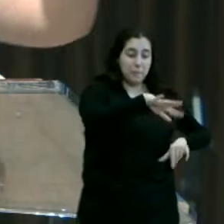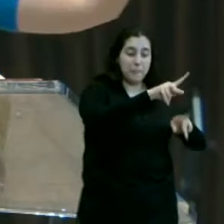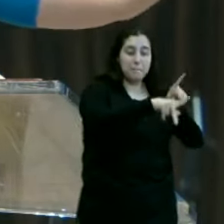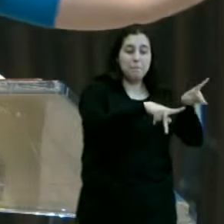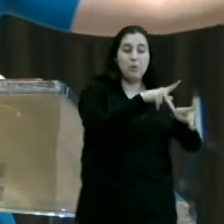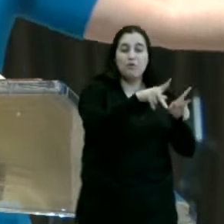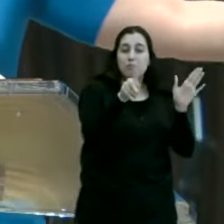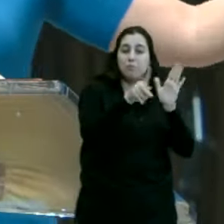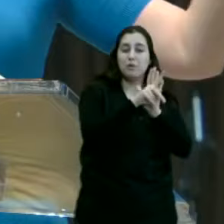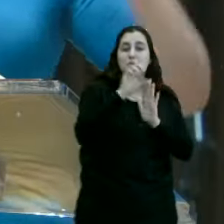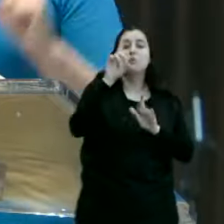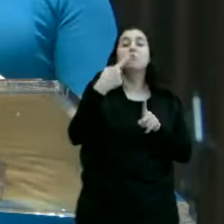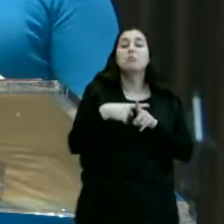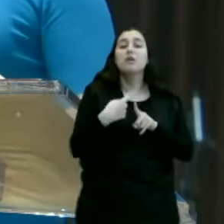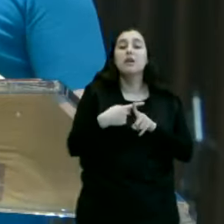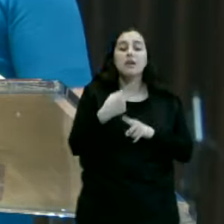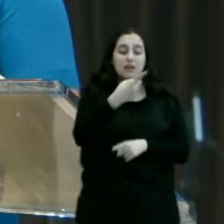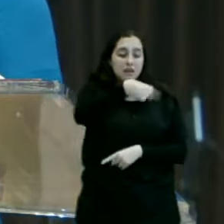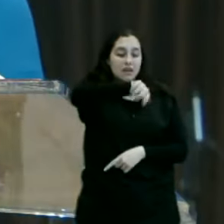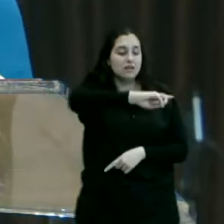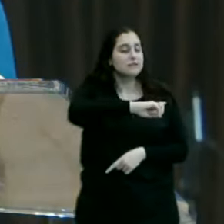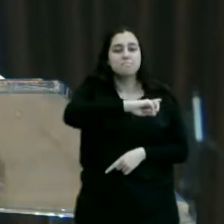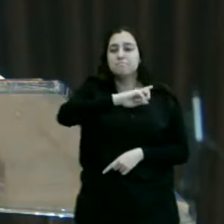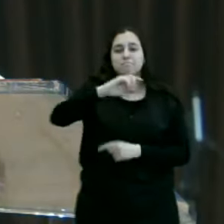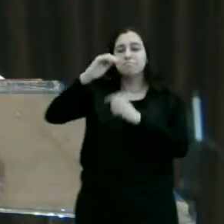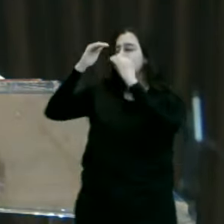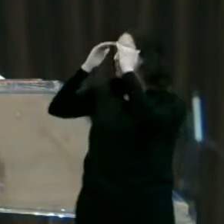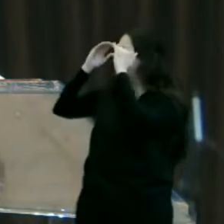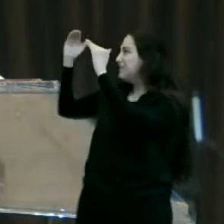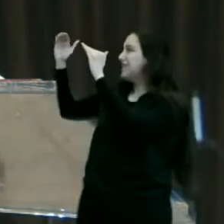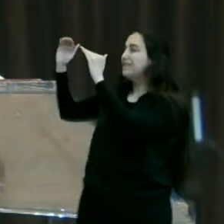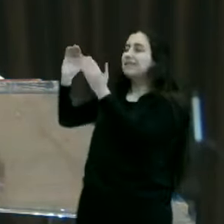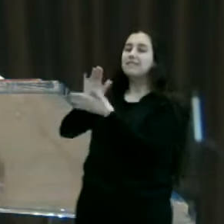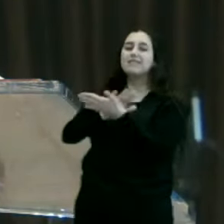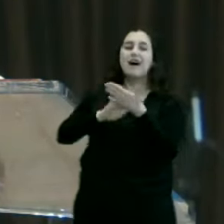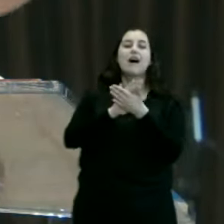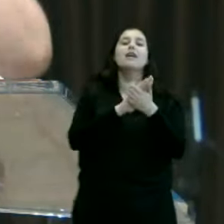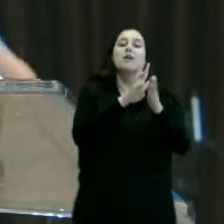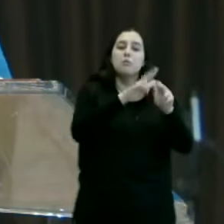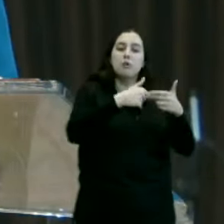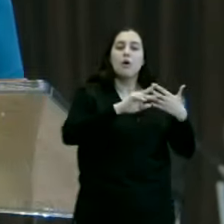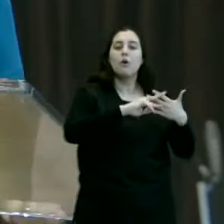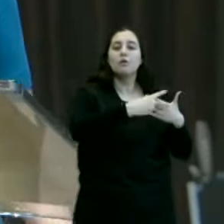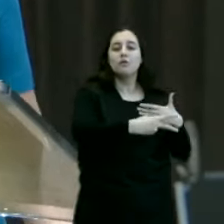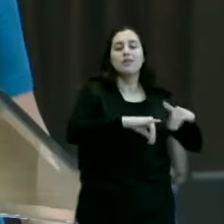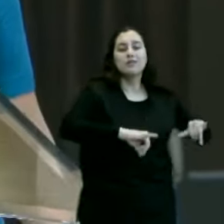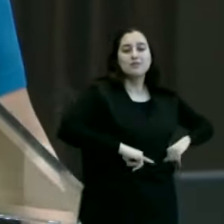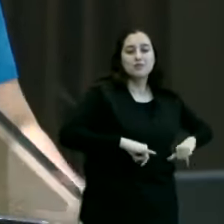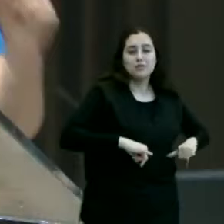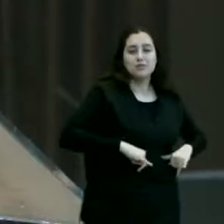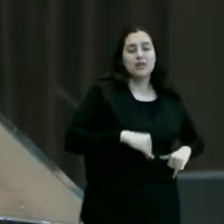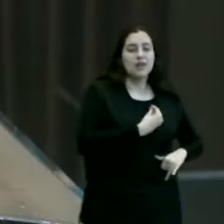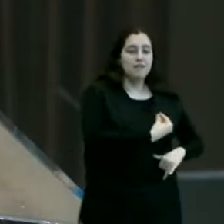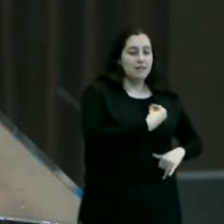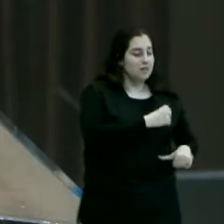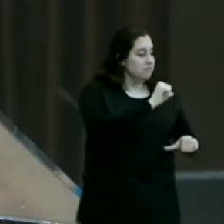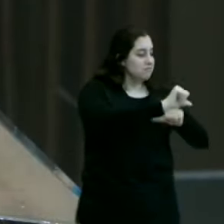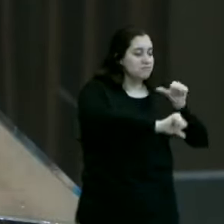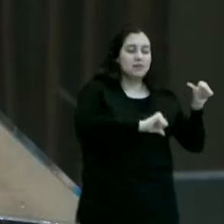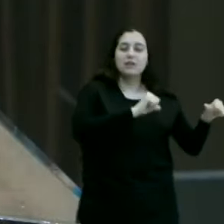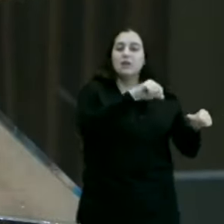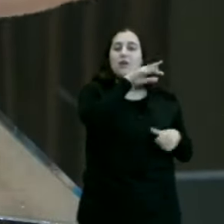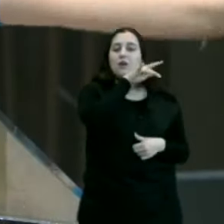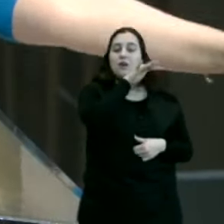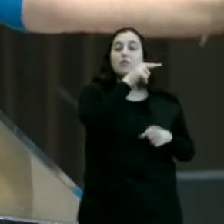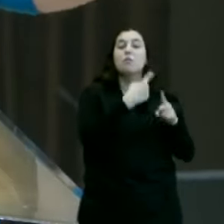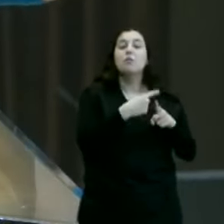sofrendo. Tudo porque eles haviam desobedecido. Tudo porque eles tinham se desconfigurado. Tudo porque